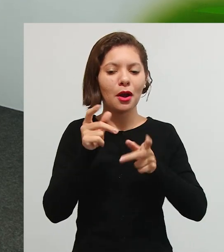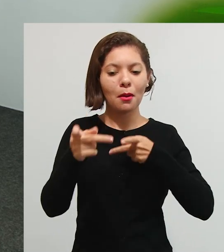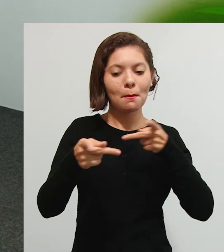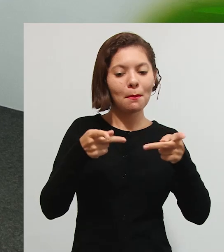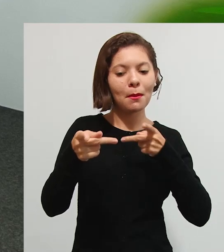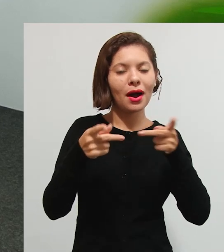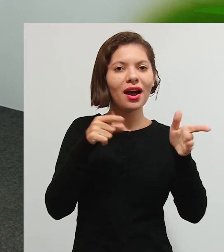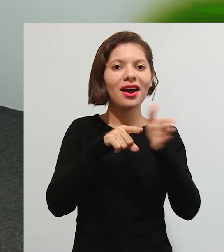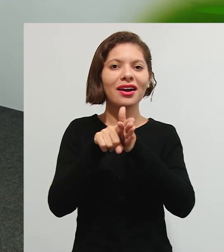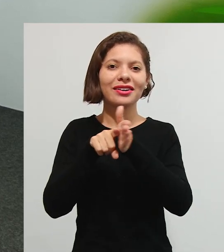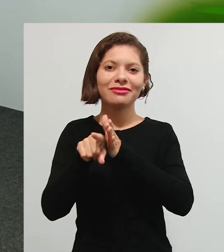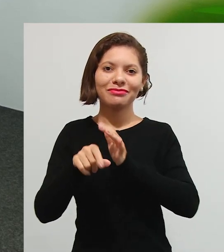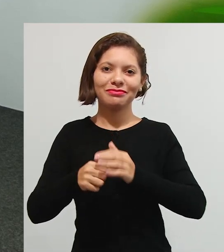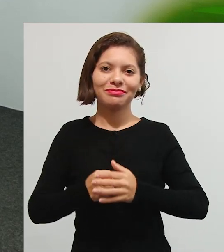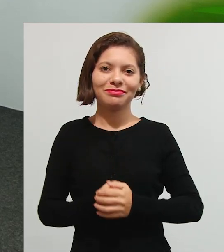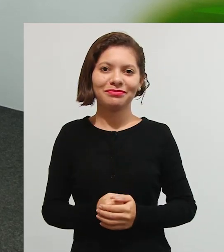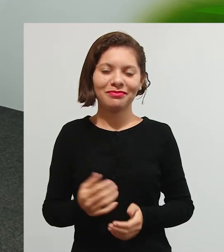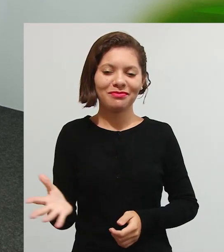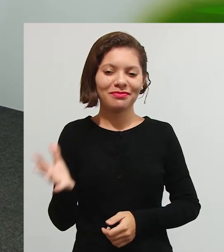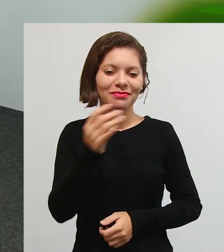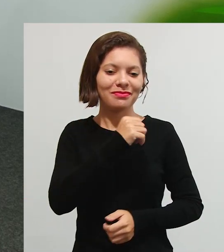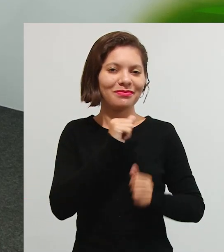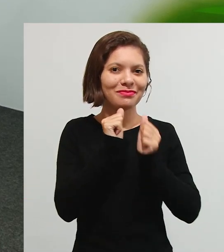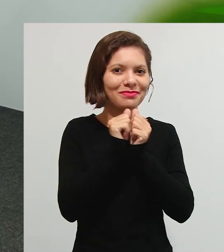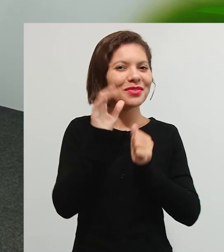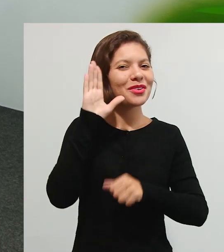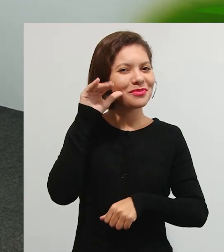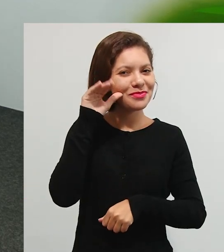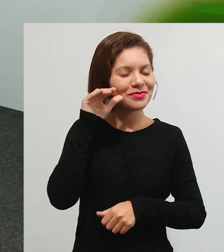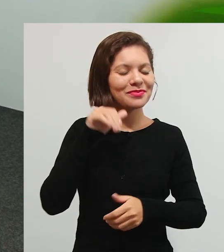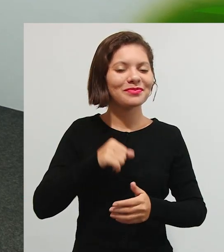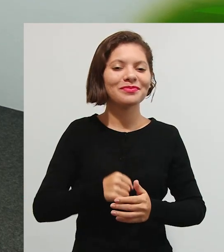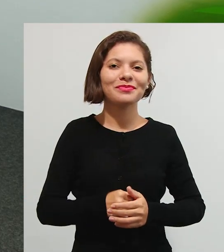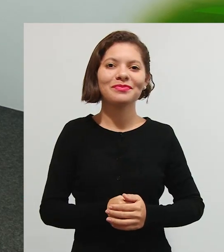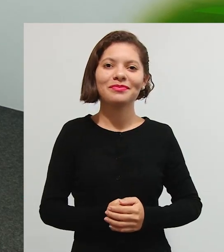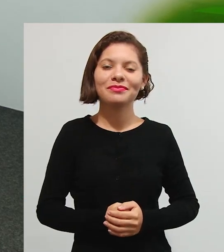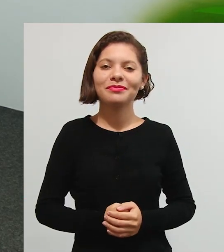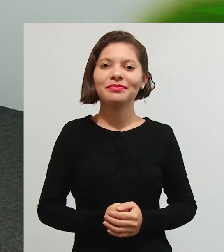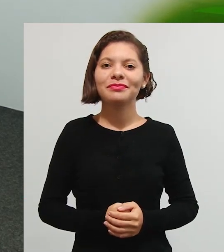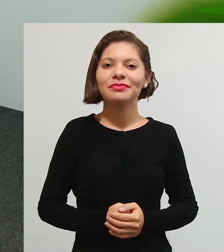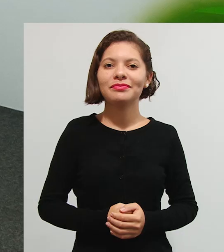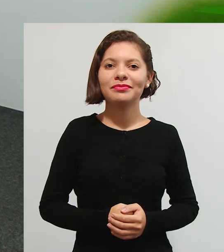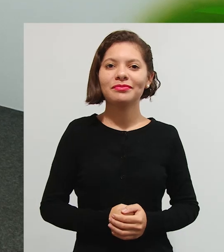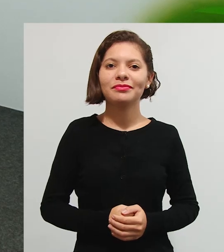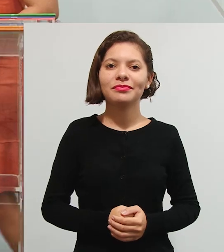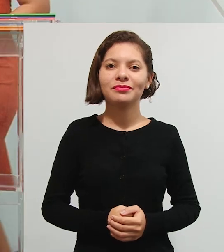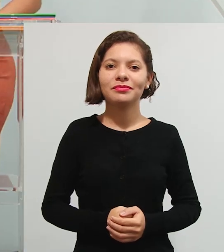projeto de pesquisa. Me acompanha se você ficou curioso.